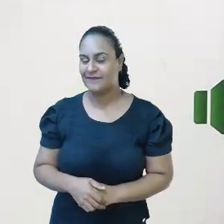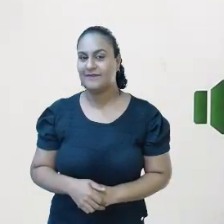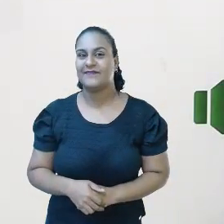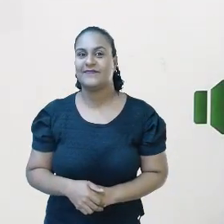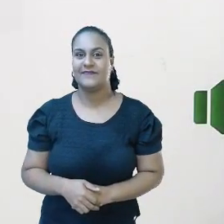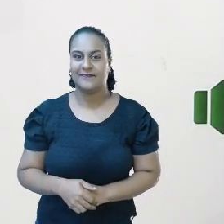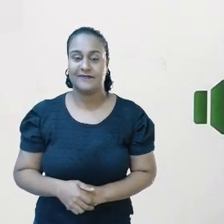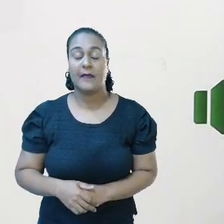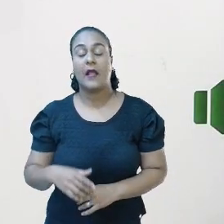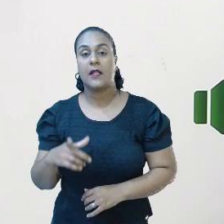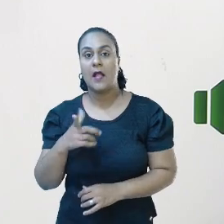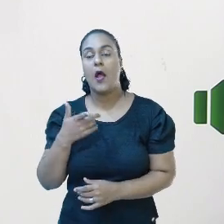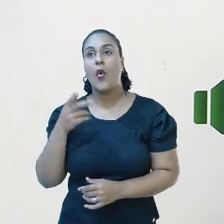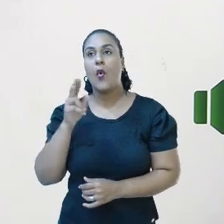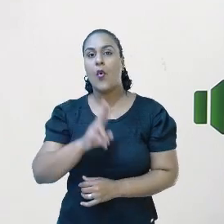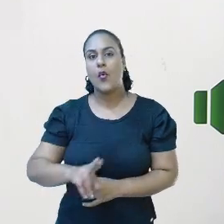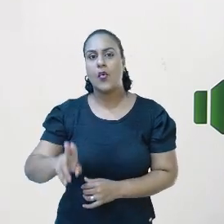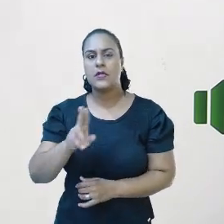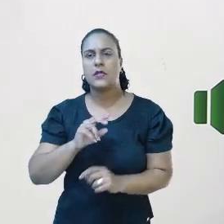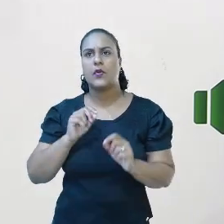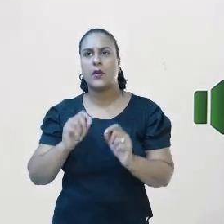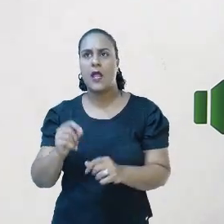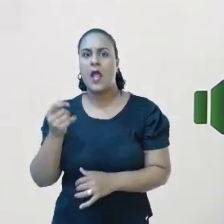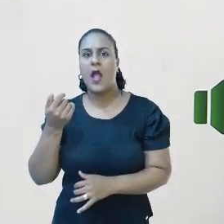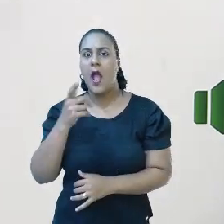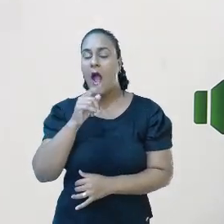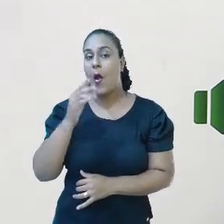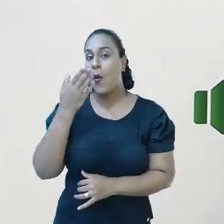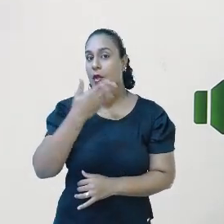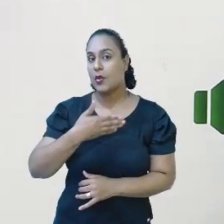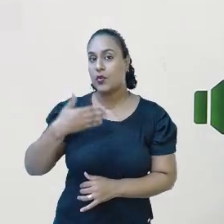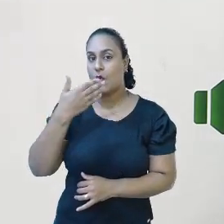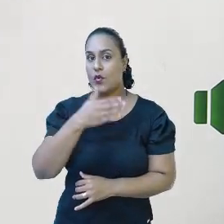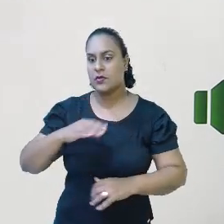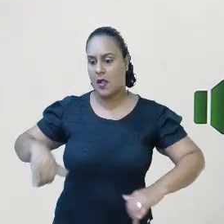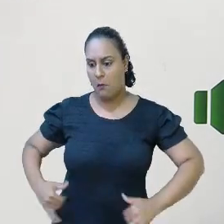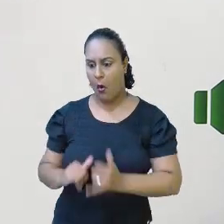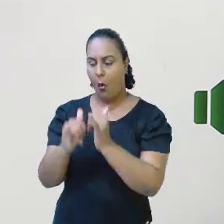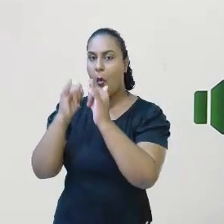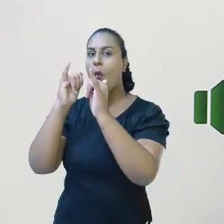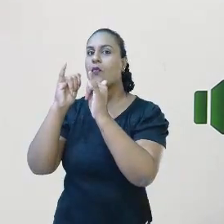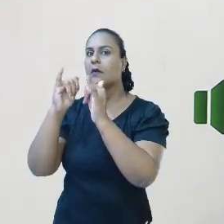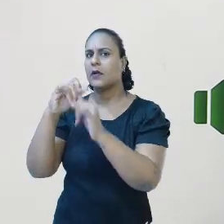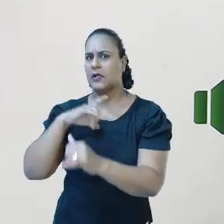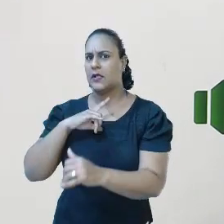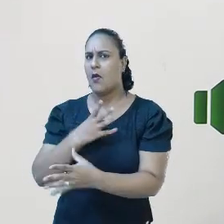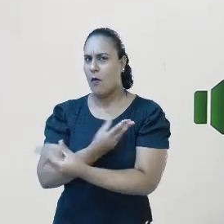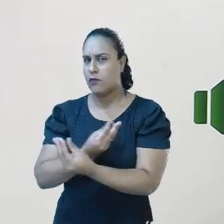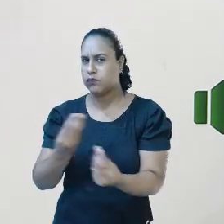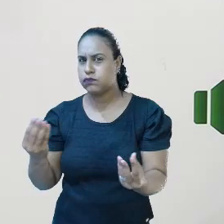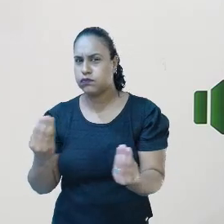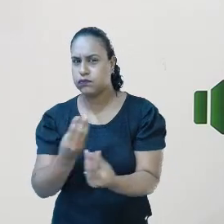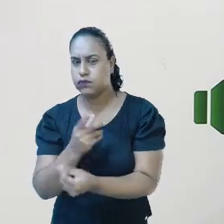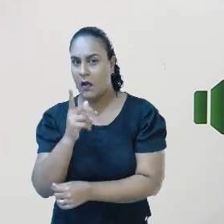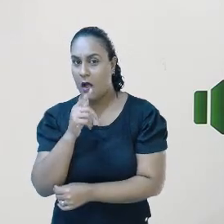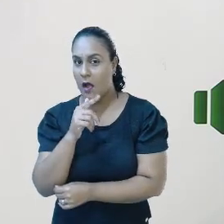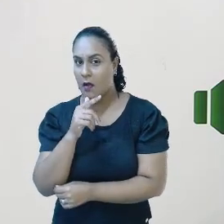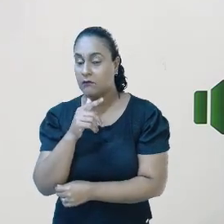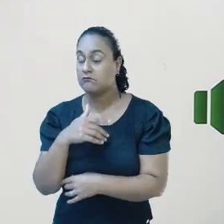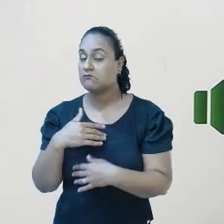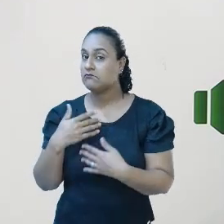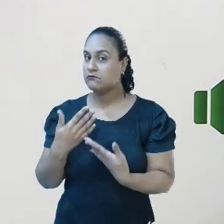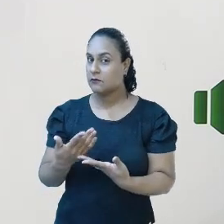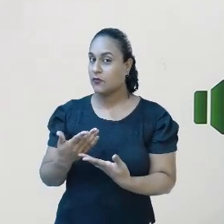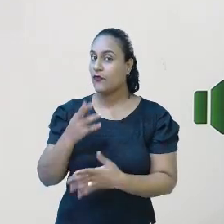nas reservas hidrográficas, nos rios, nos lagos. Será que tem muita água desse jeito? Vamos